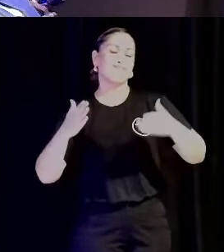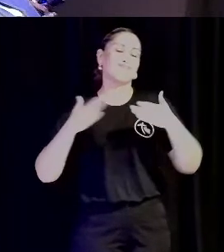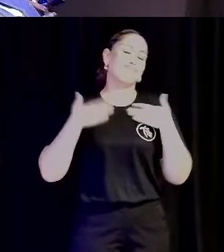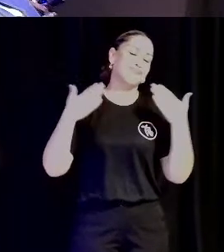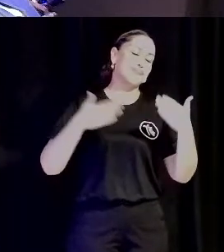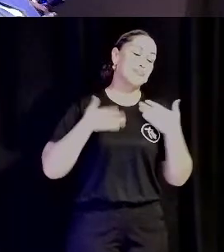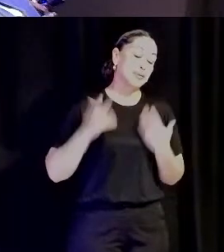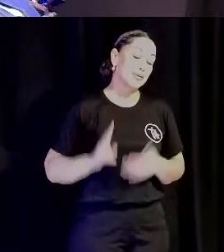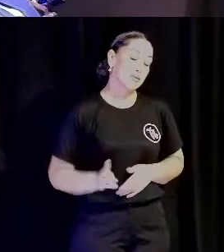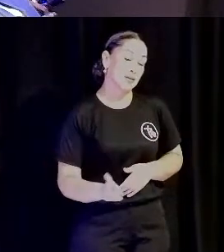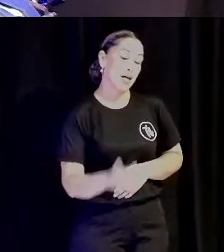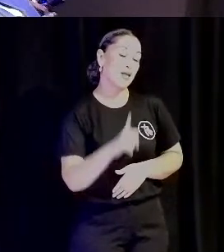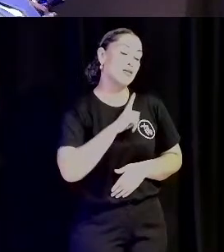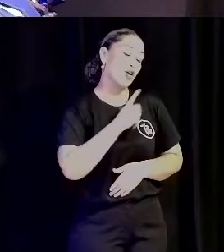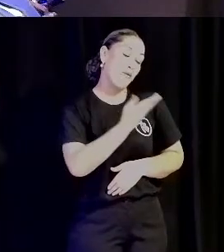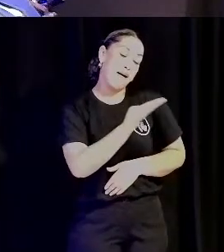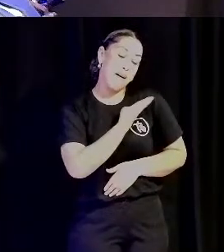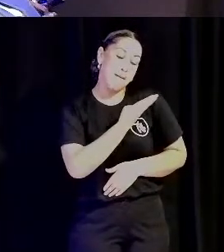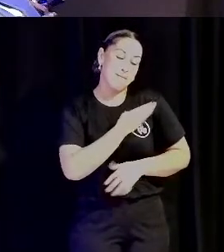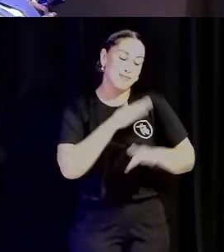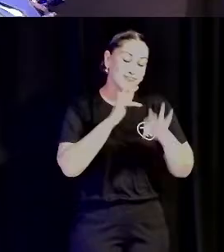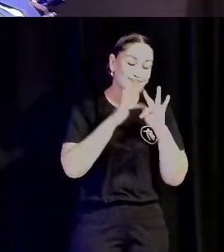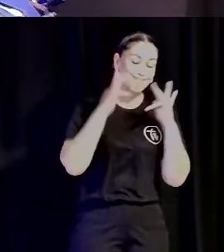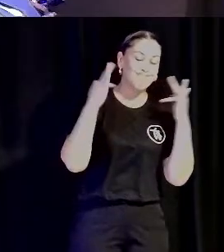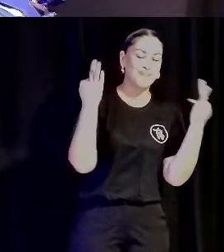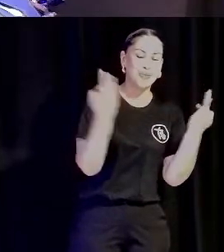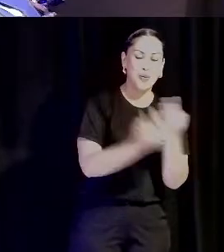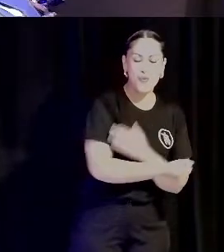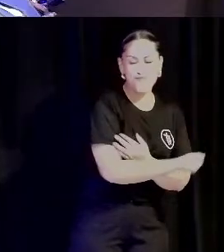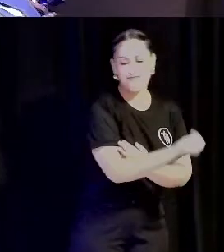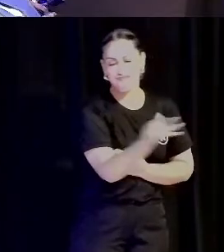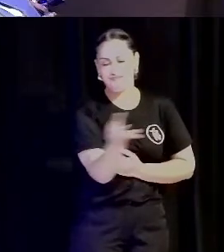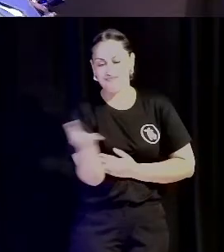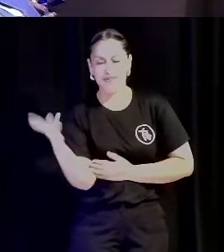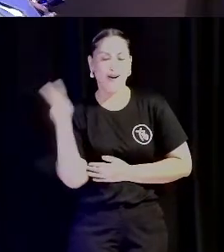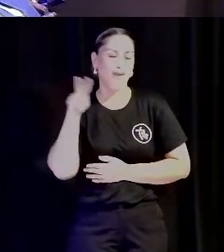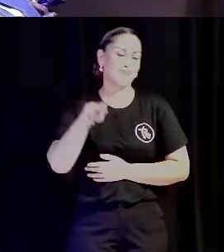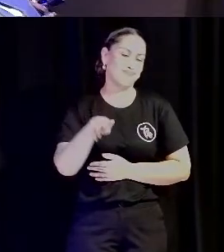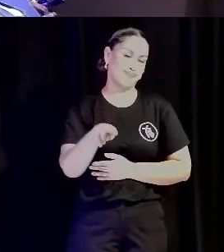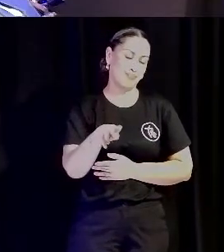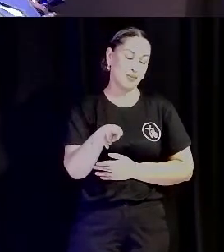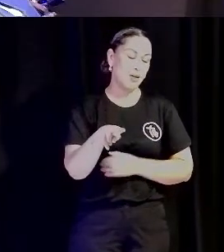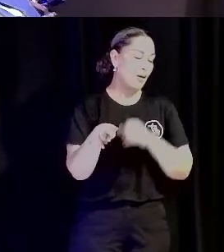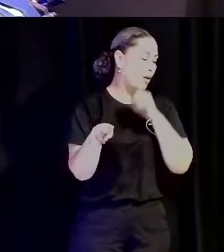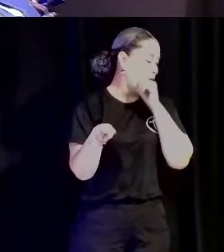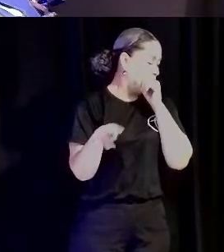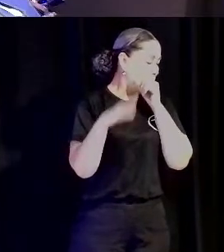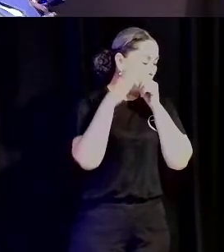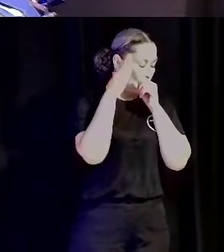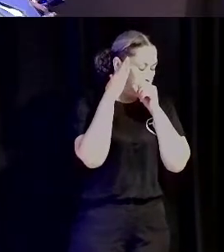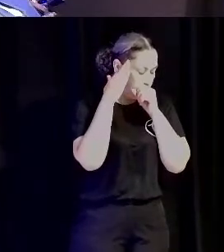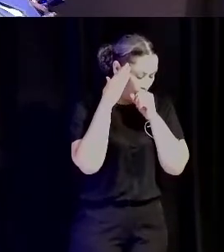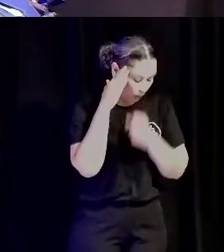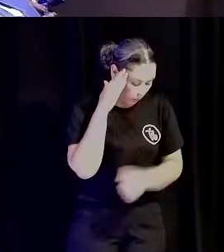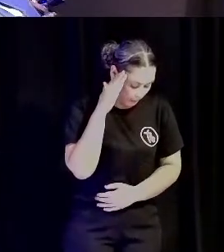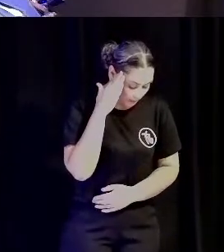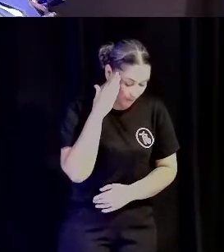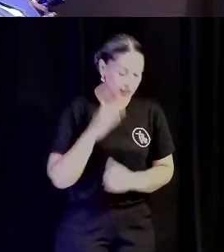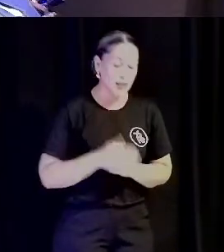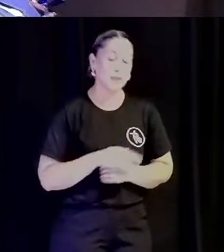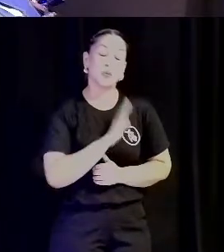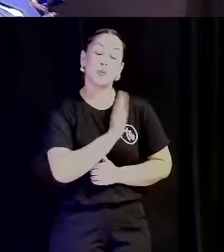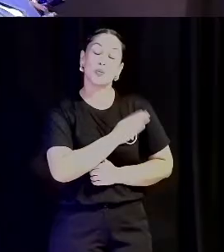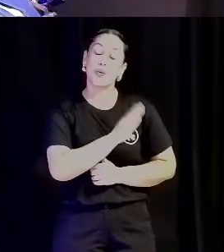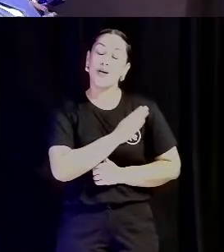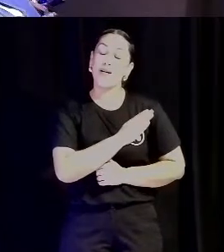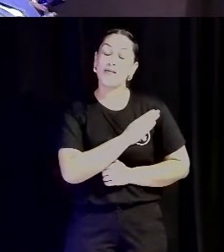todo o tempo, tenho amigos, família, muitos irmãos. Sabe, queridos, o